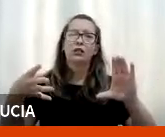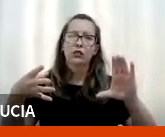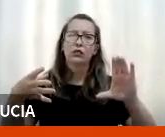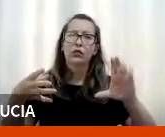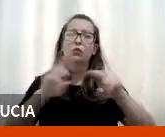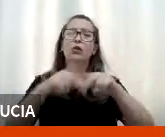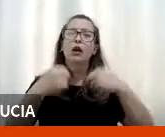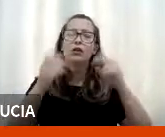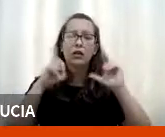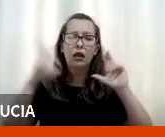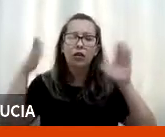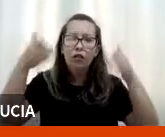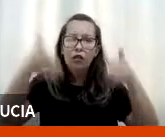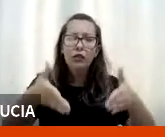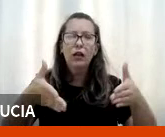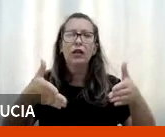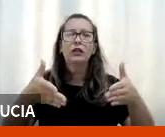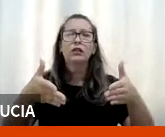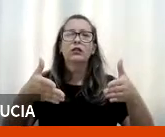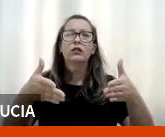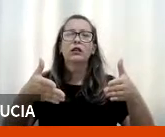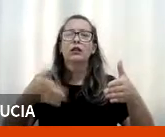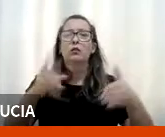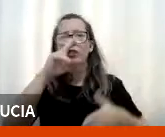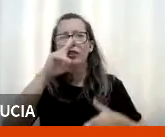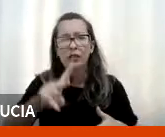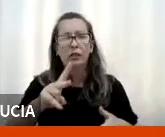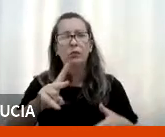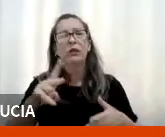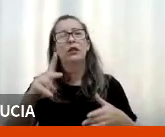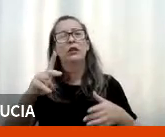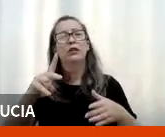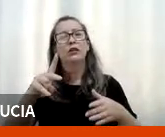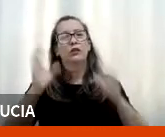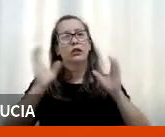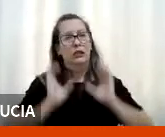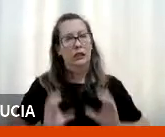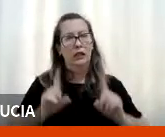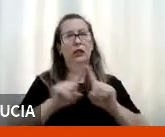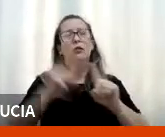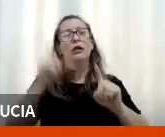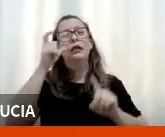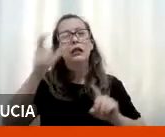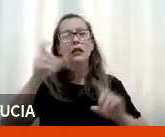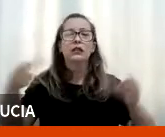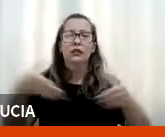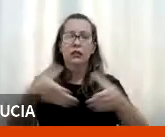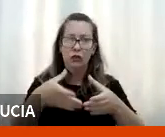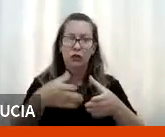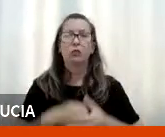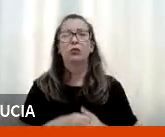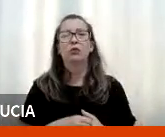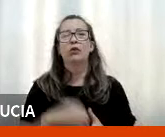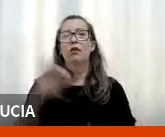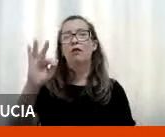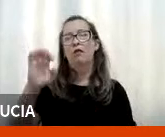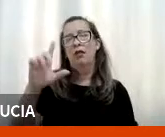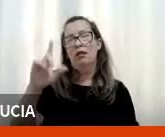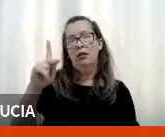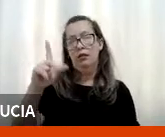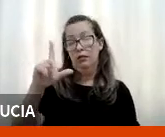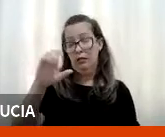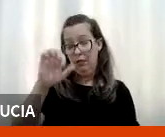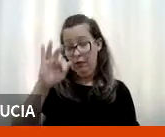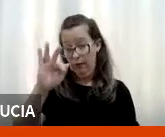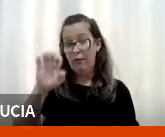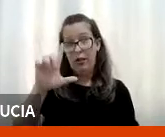ser voltada para o fortalecimento da cidadania e do interesse coletivo. Né? O Felipe já mencionou isso em relação